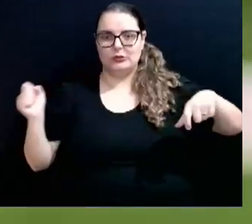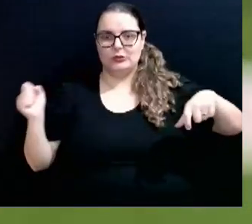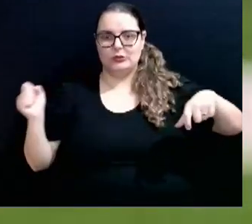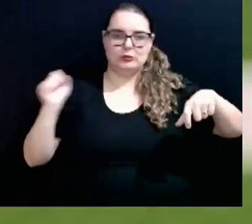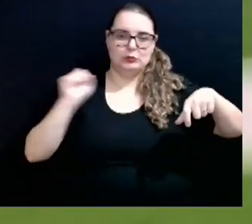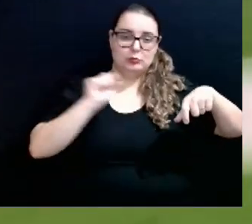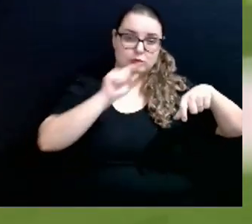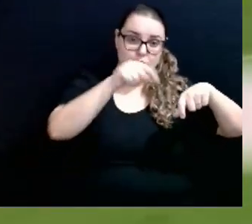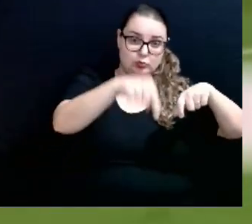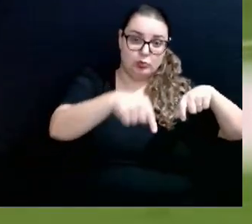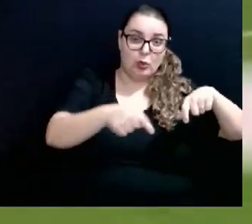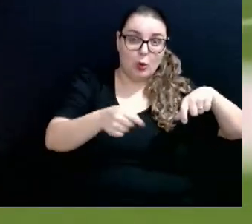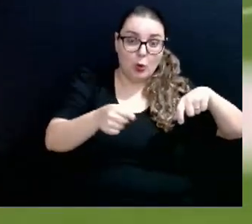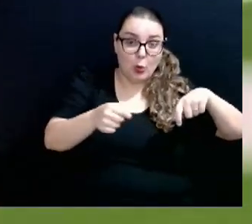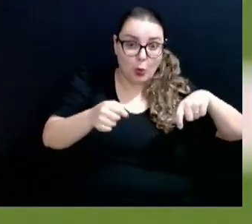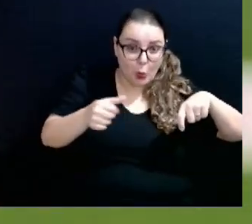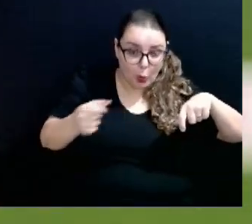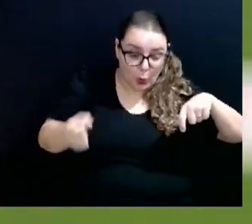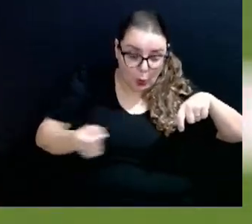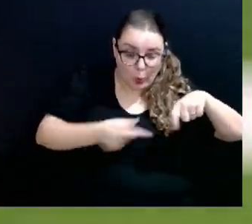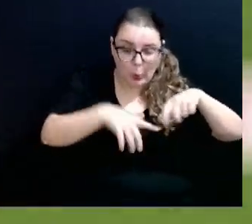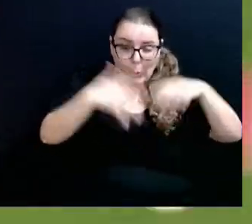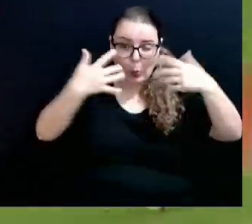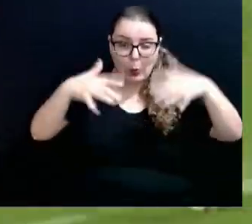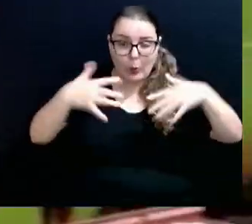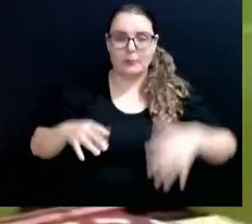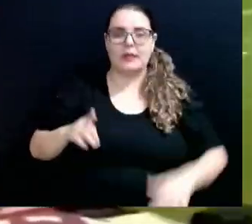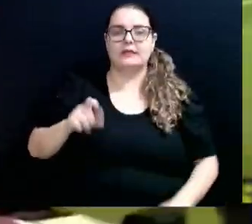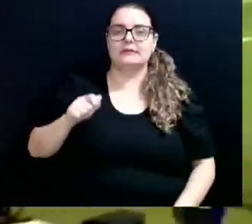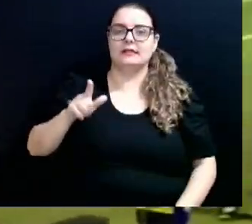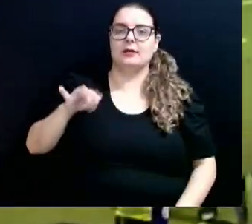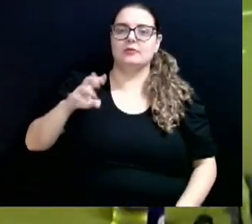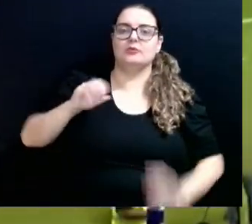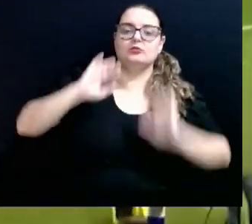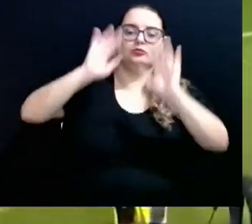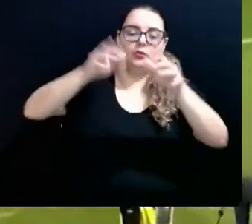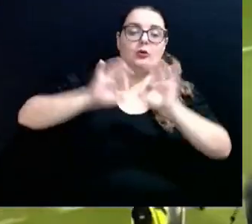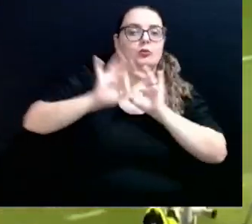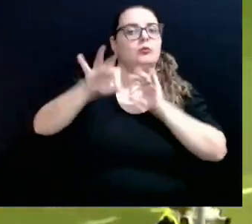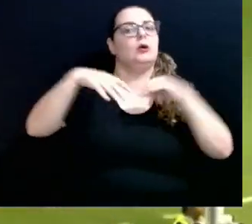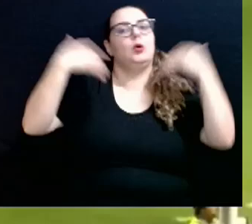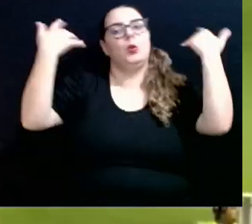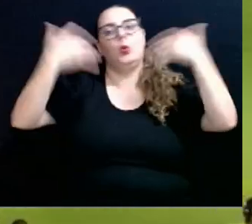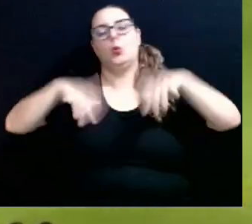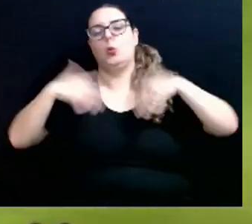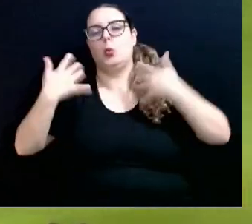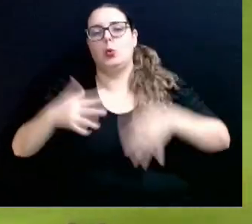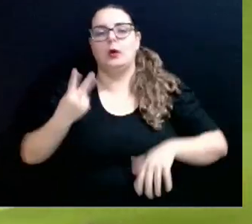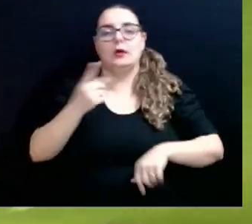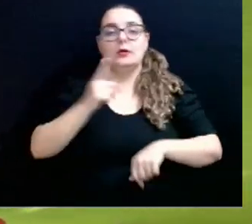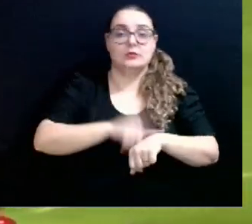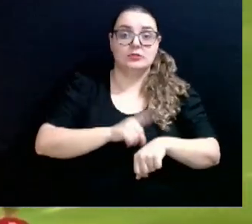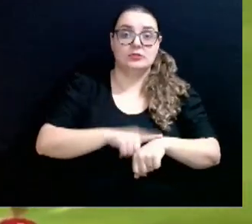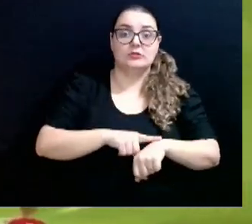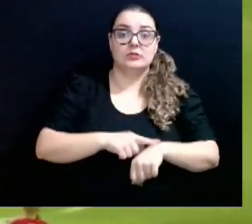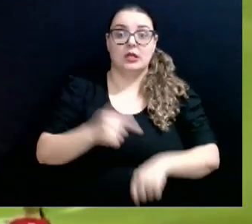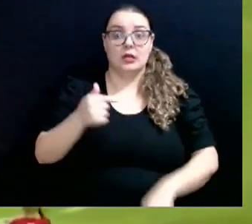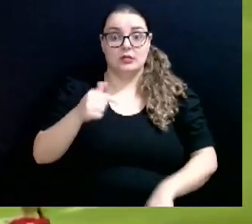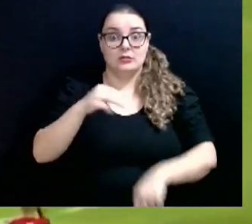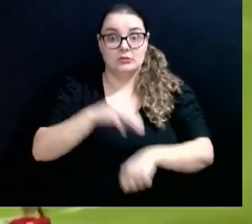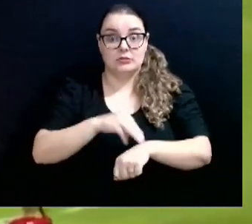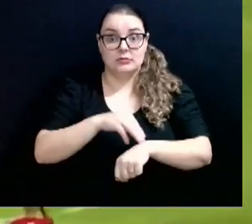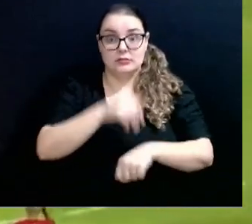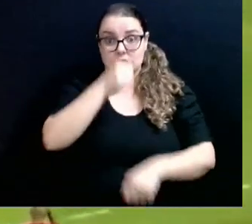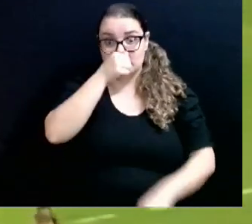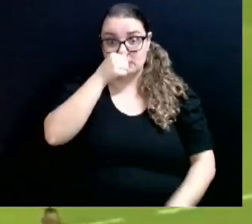faz olímpico, mas Dalberson afastou. Veio o segundo tempo e logo aos 7 minutos, David